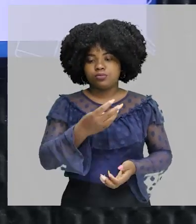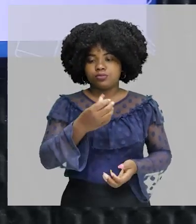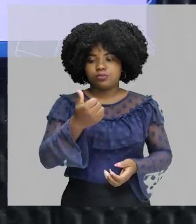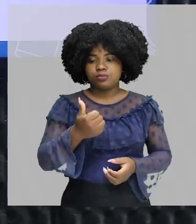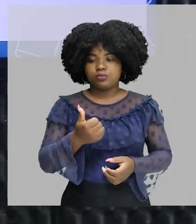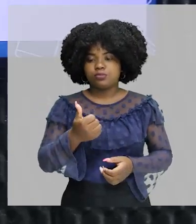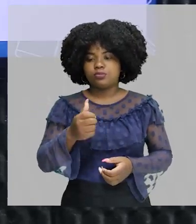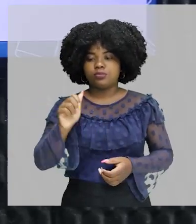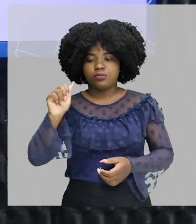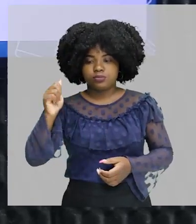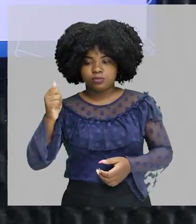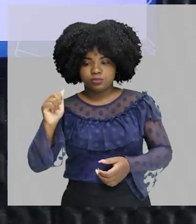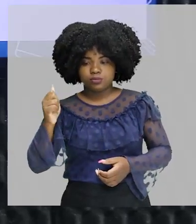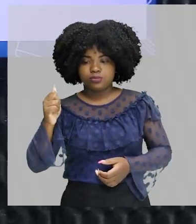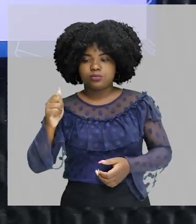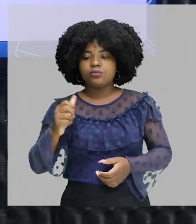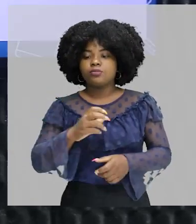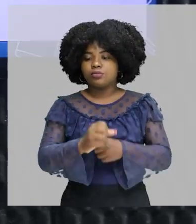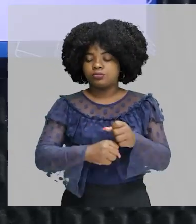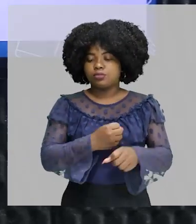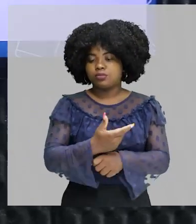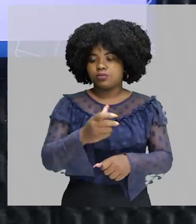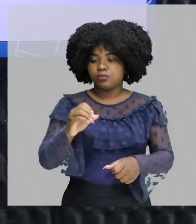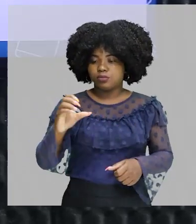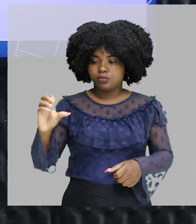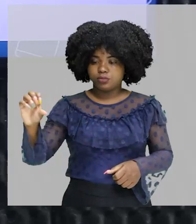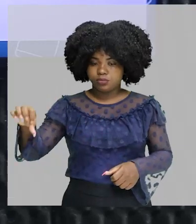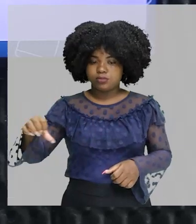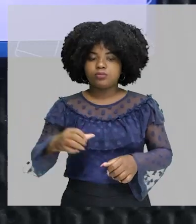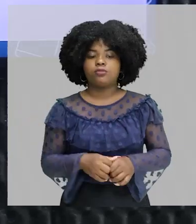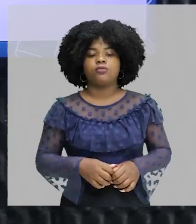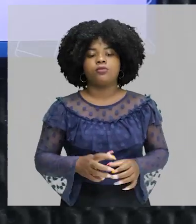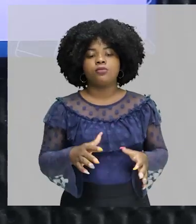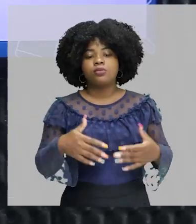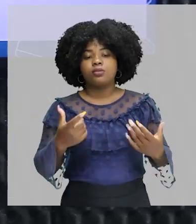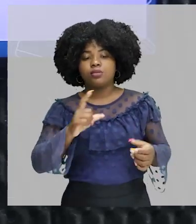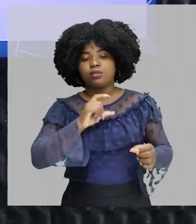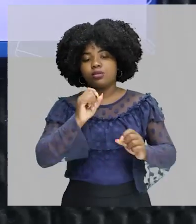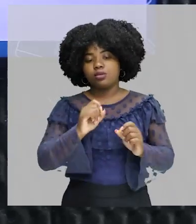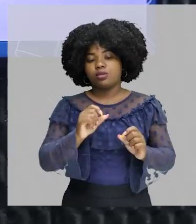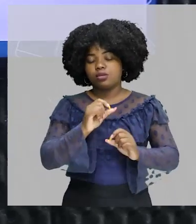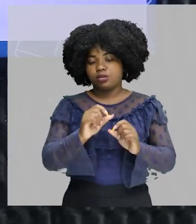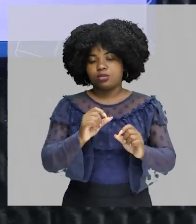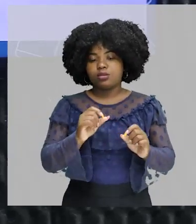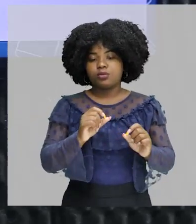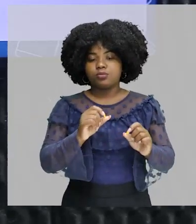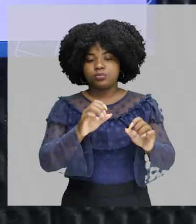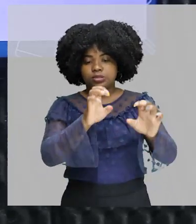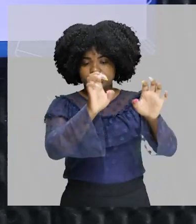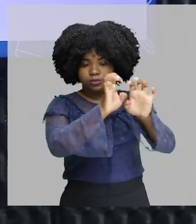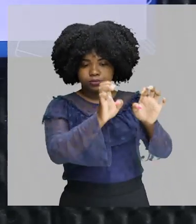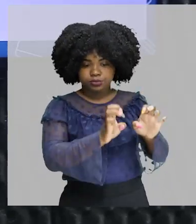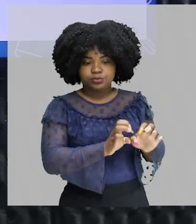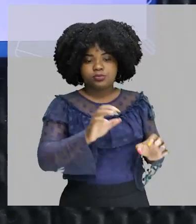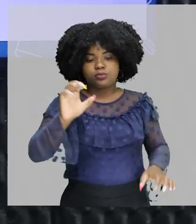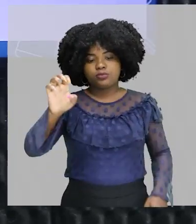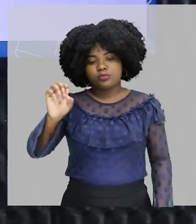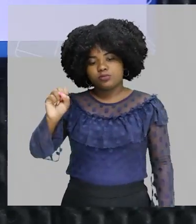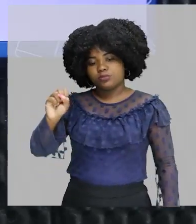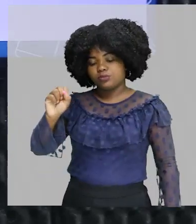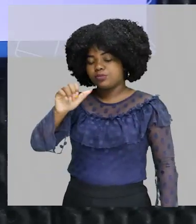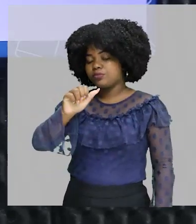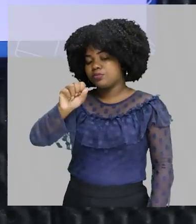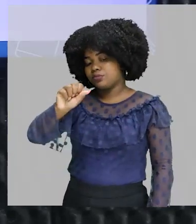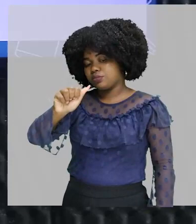utilizado nessa questão é o aspartame. E o aspartame, aqui está a sua fórmula estrutural, observe na